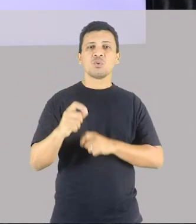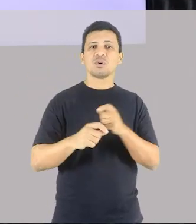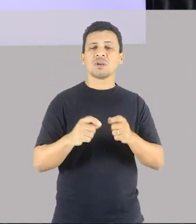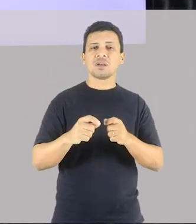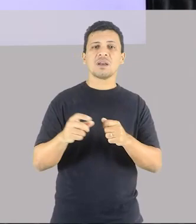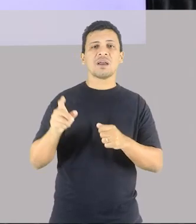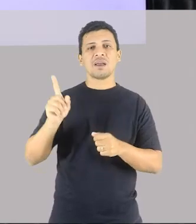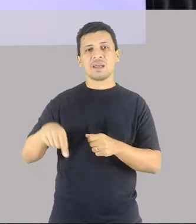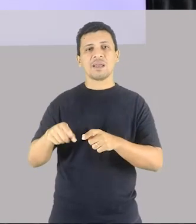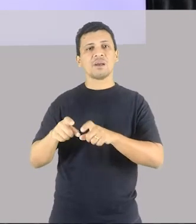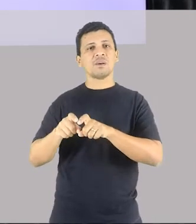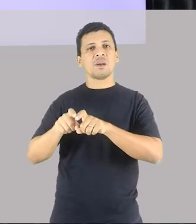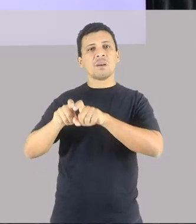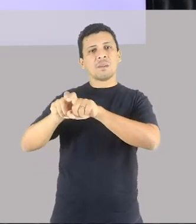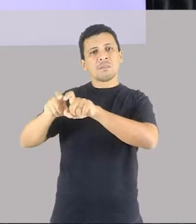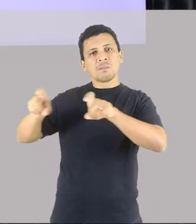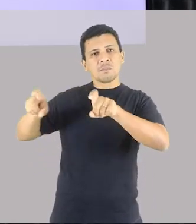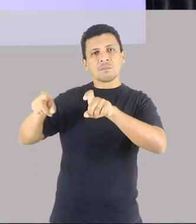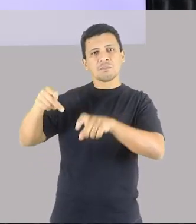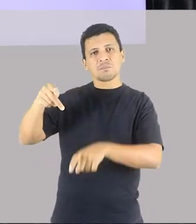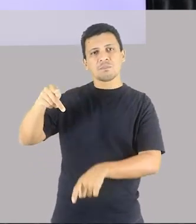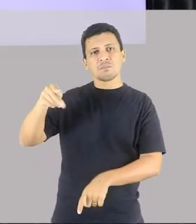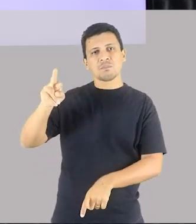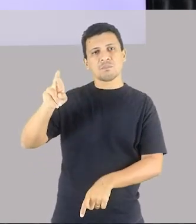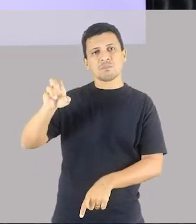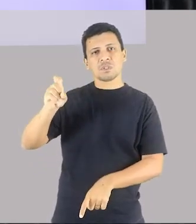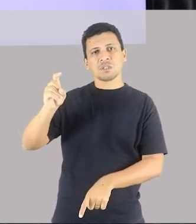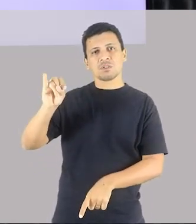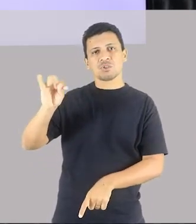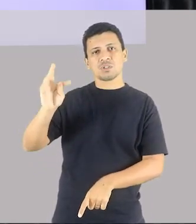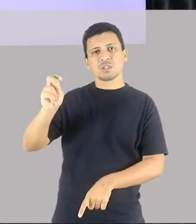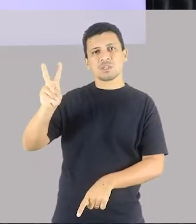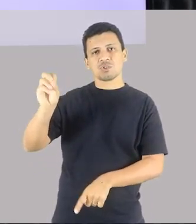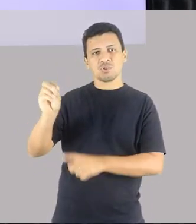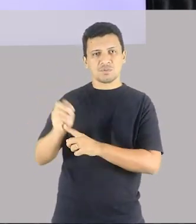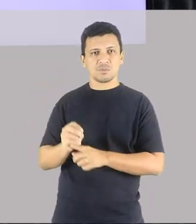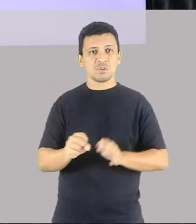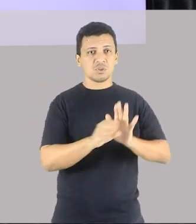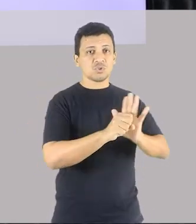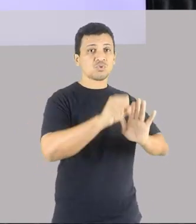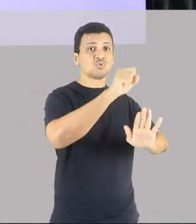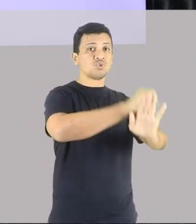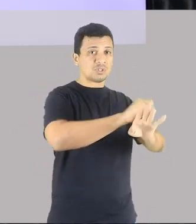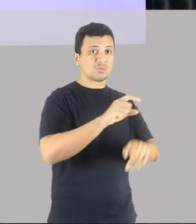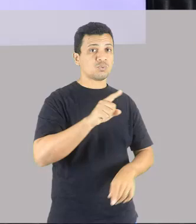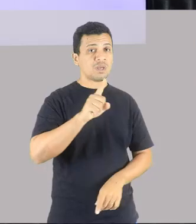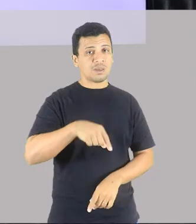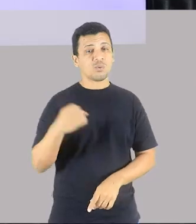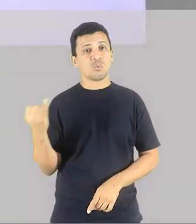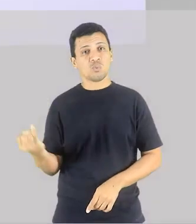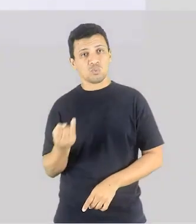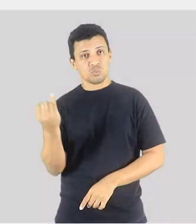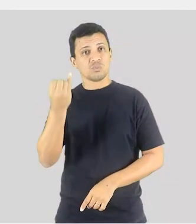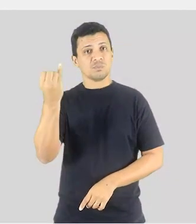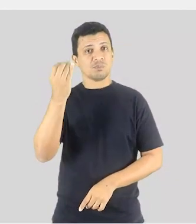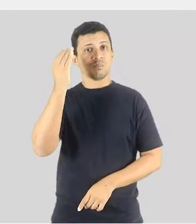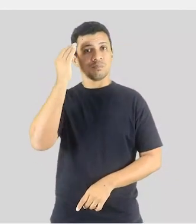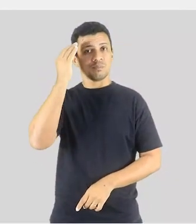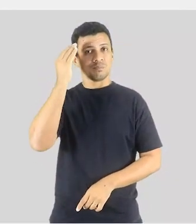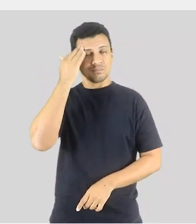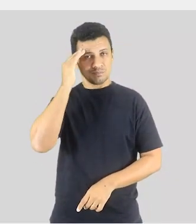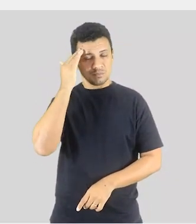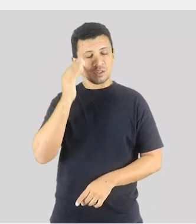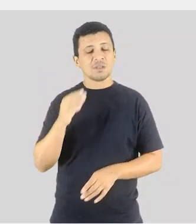vem depois só pode ser o predicativo. É o que está acontecendo. O sujeito aqui é o importante. Notem como esse